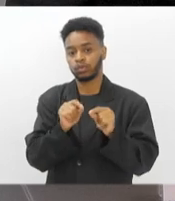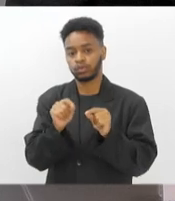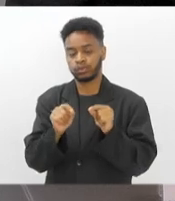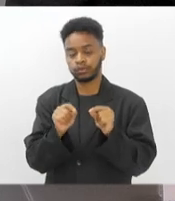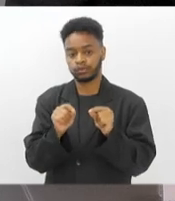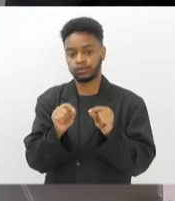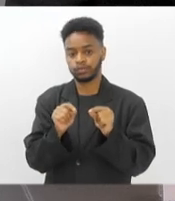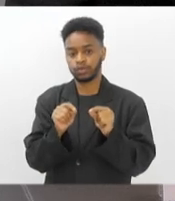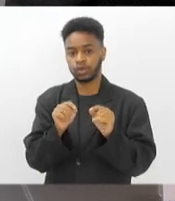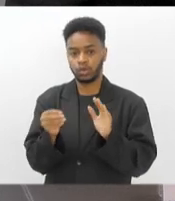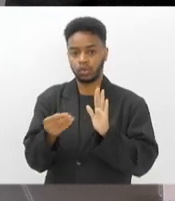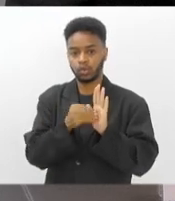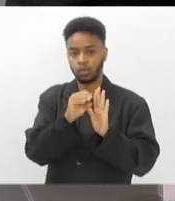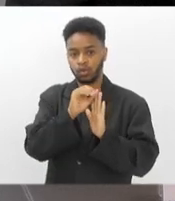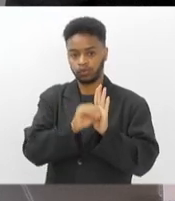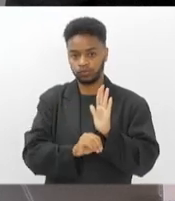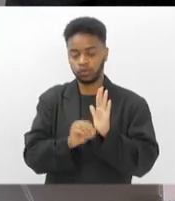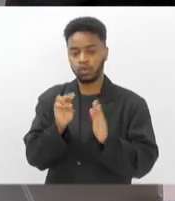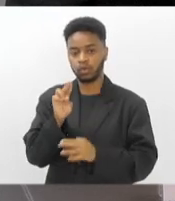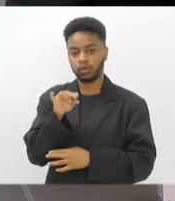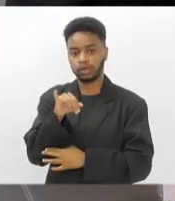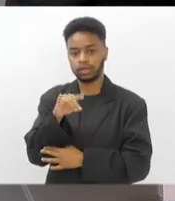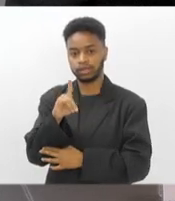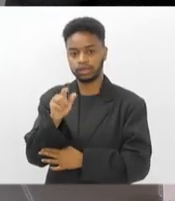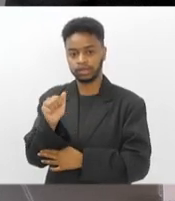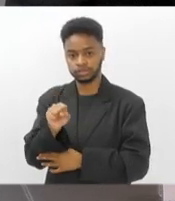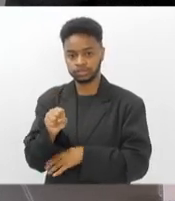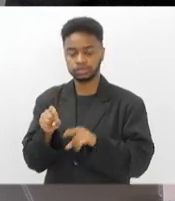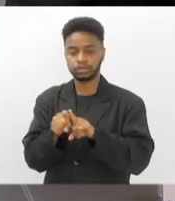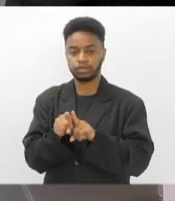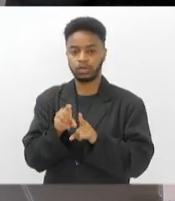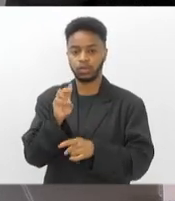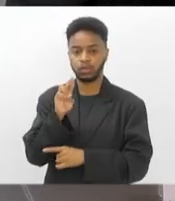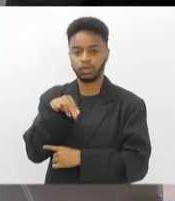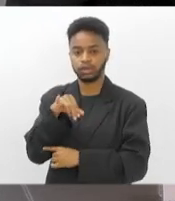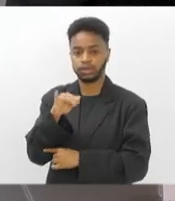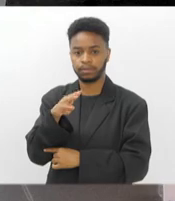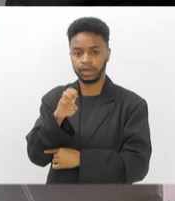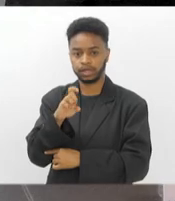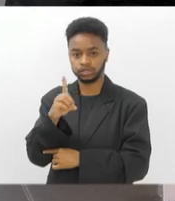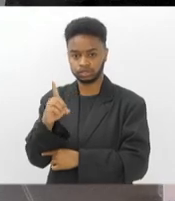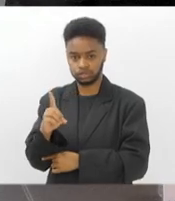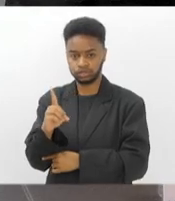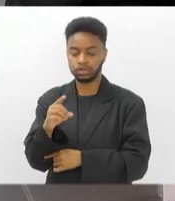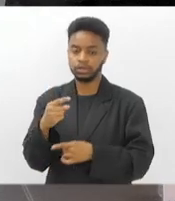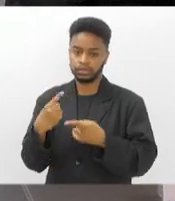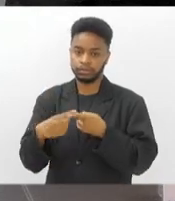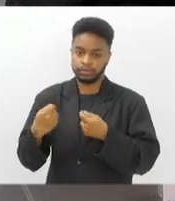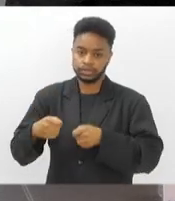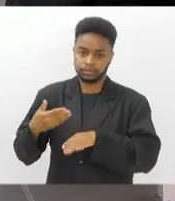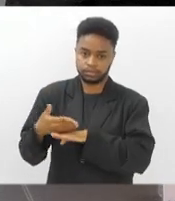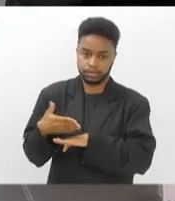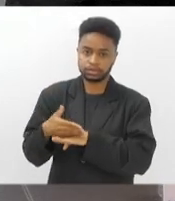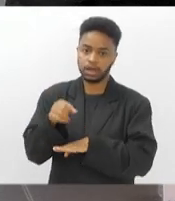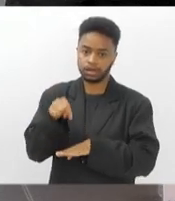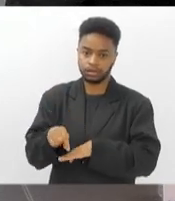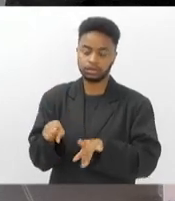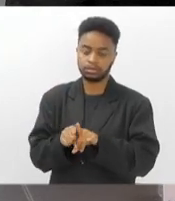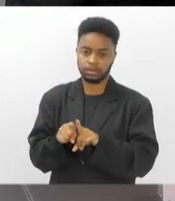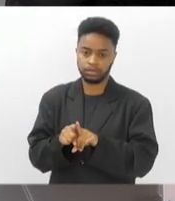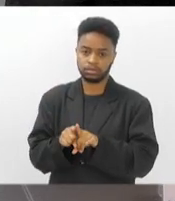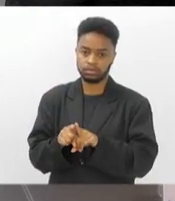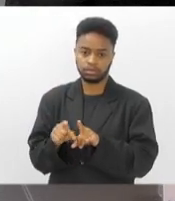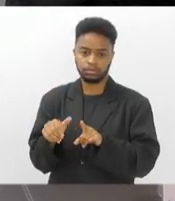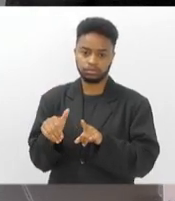no no Ofício dela a Unidas e a Unimed especialmente para estar presente tambémo